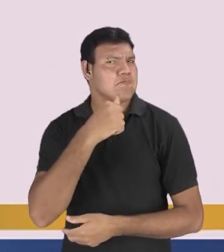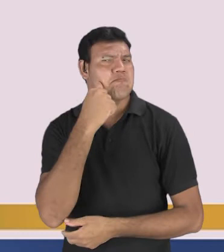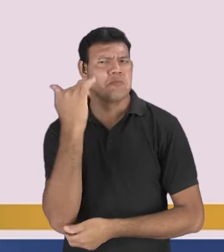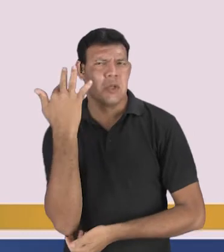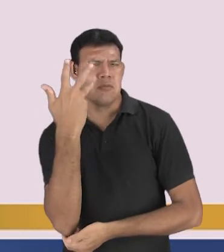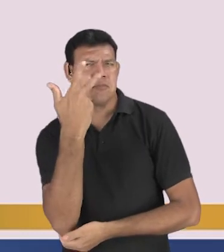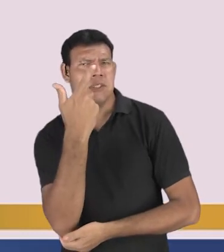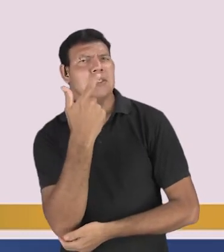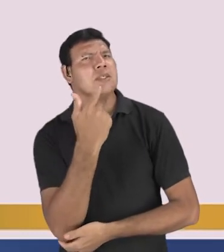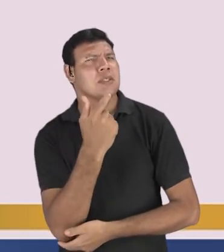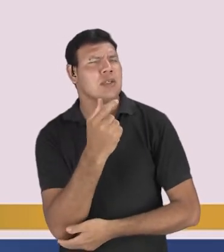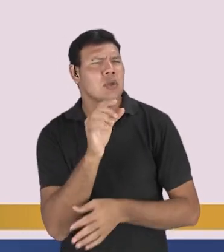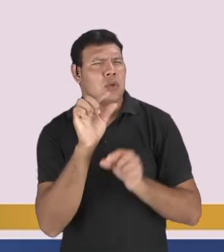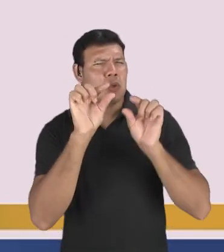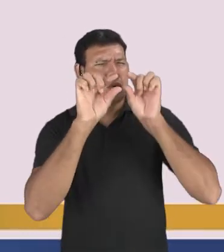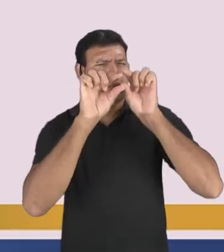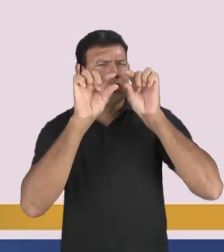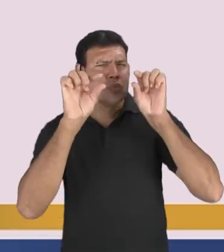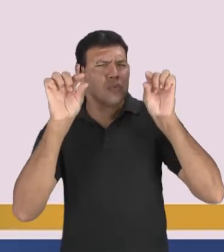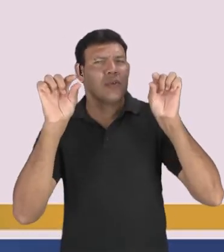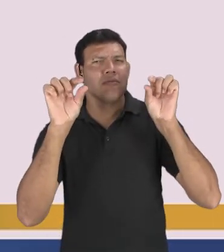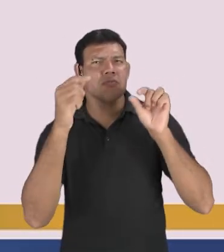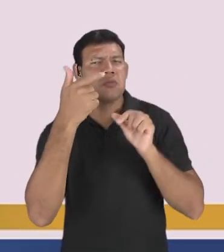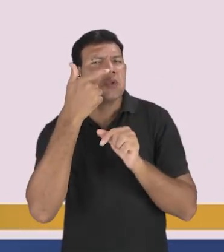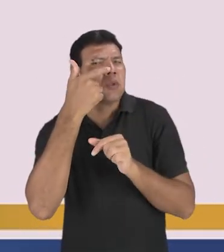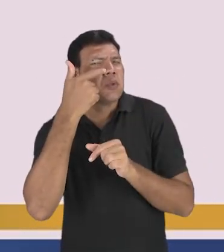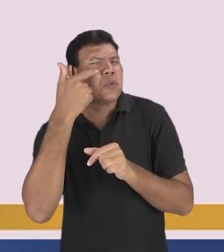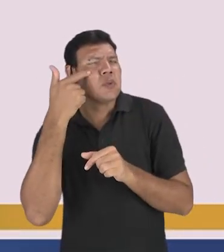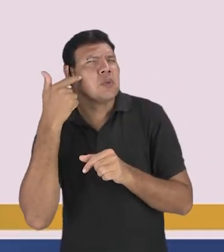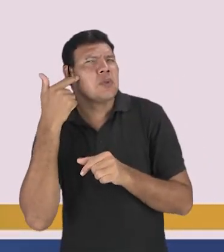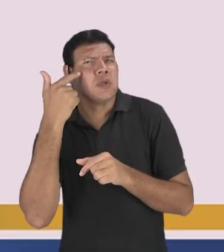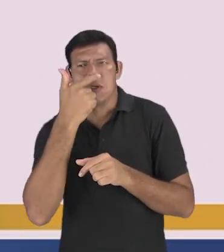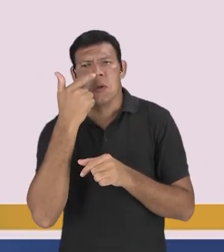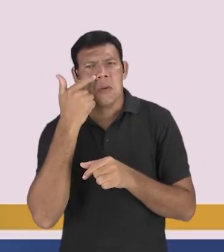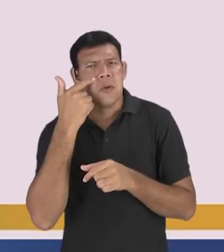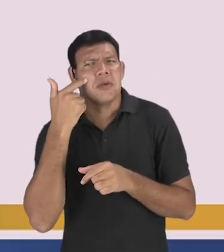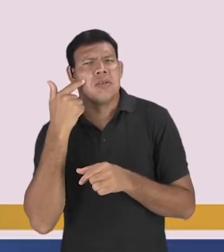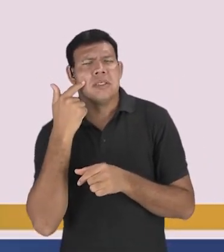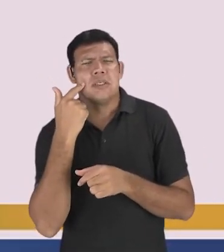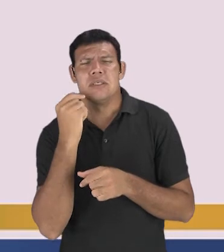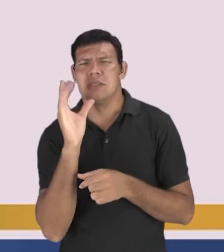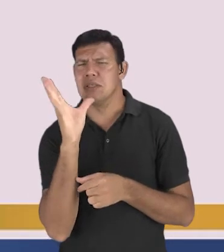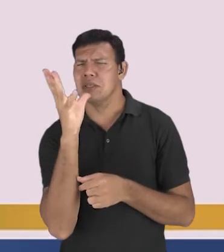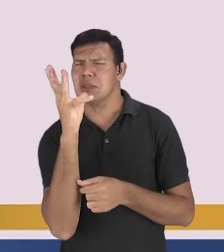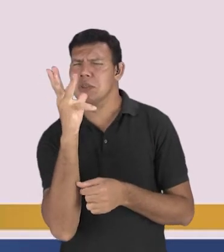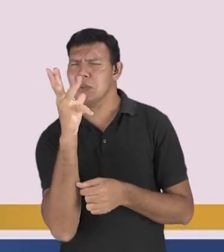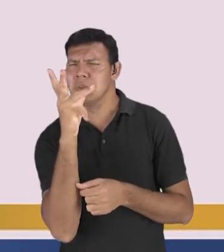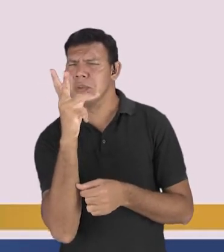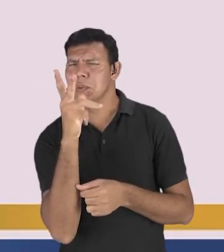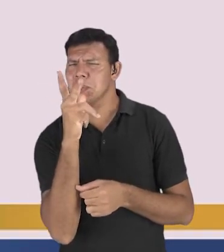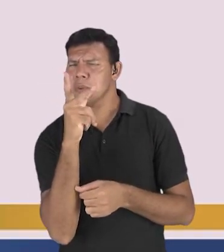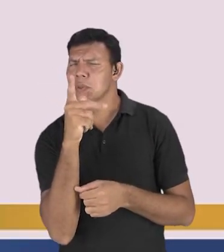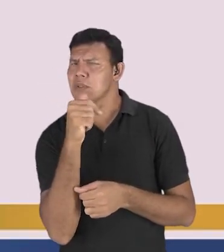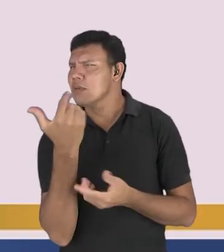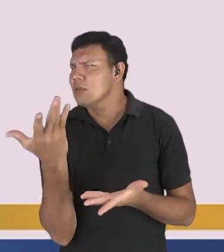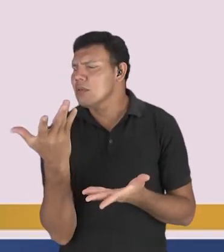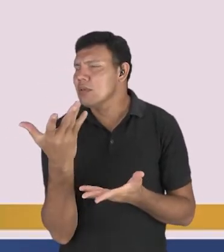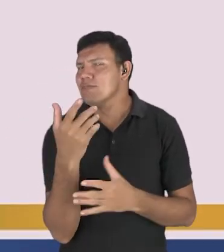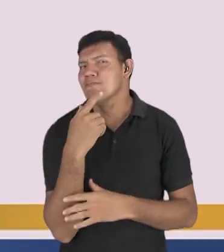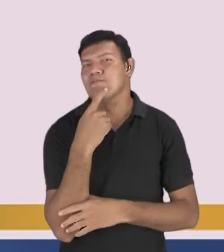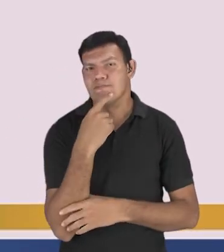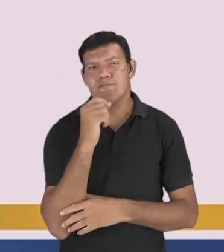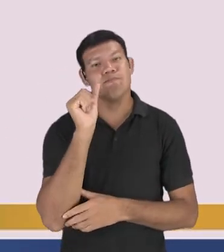essa produção é feita por mulheres. Eu tenho um outro slide aqui que eu trago para você, a cultura da